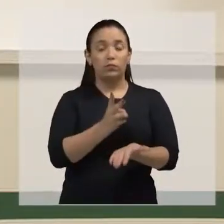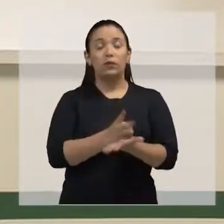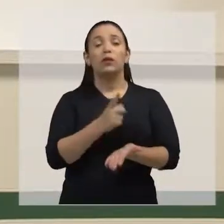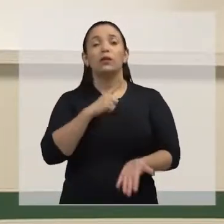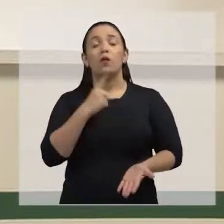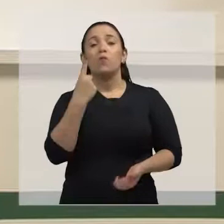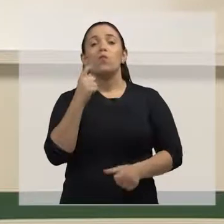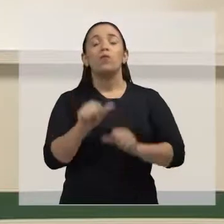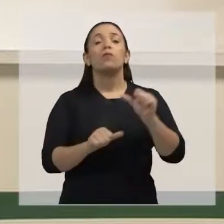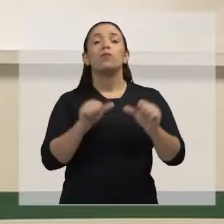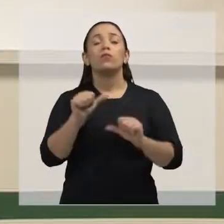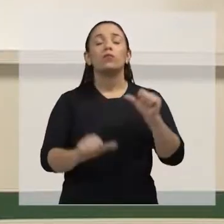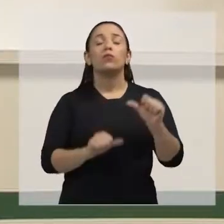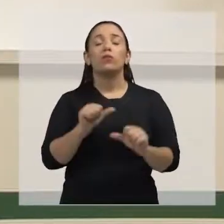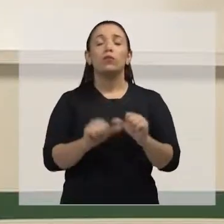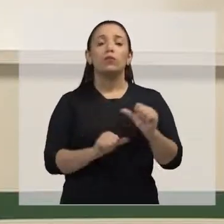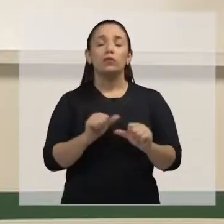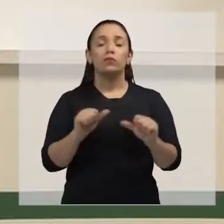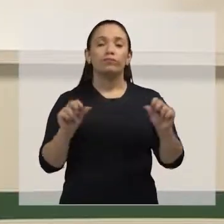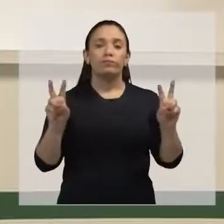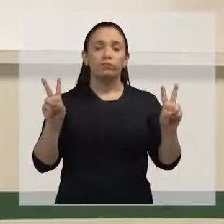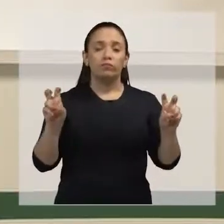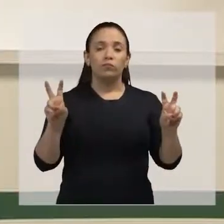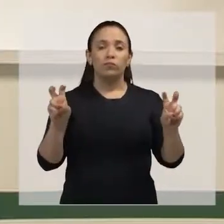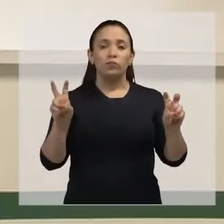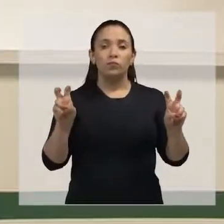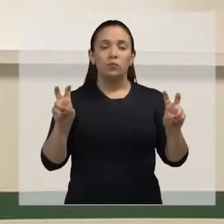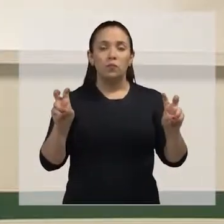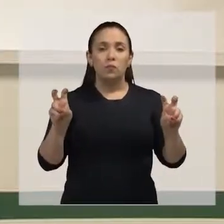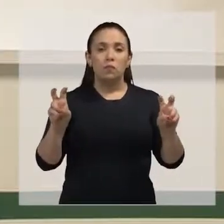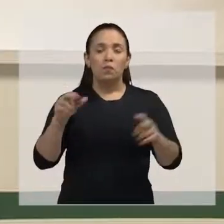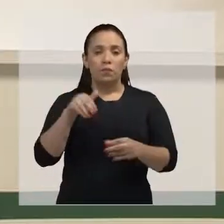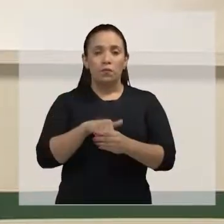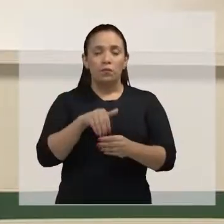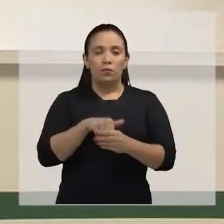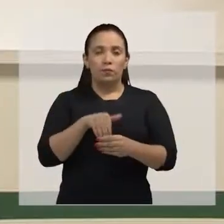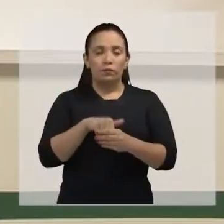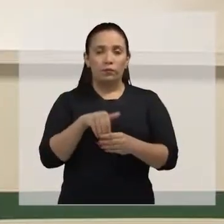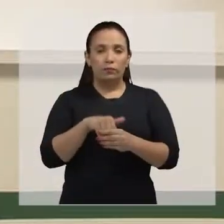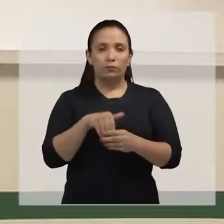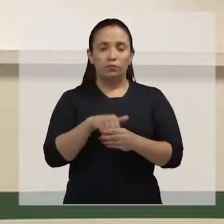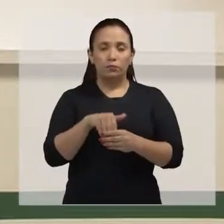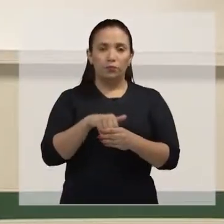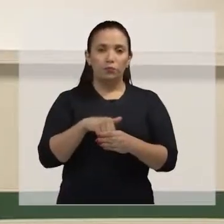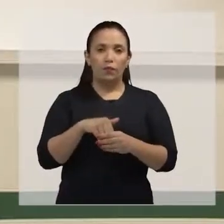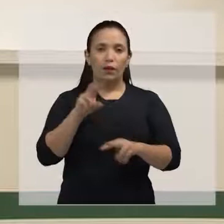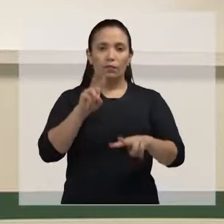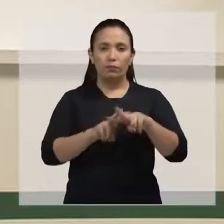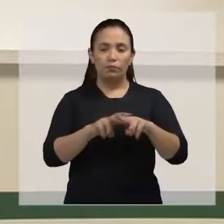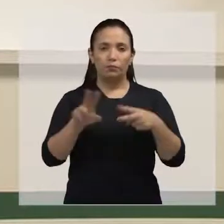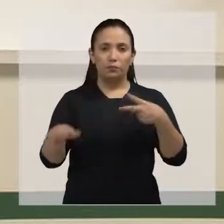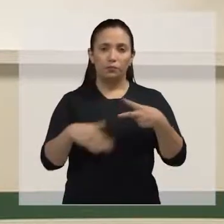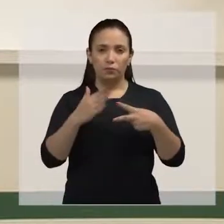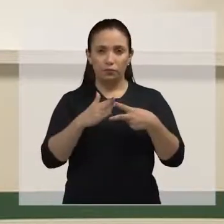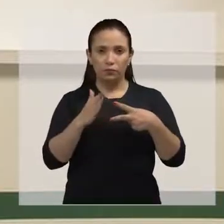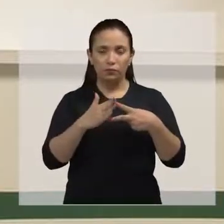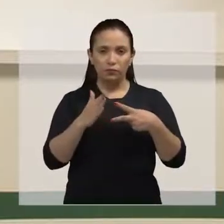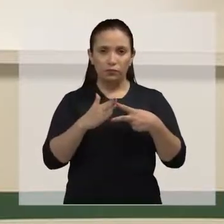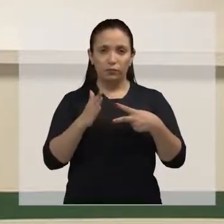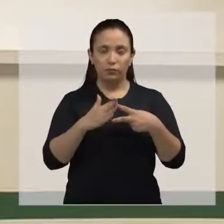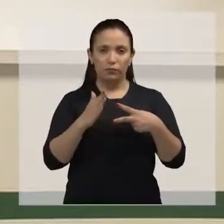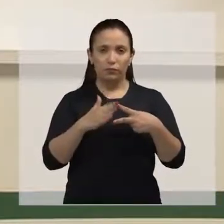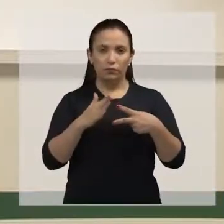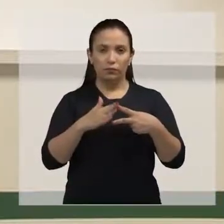houve, né, em relação... Não é o habeas corpus. A votação da prisão em segunda instância, tinha